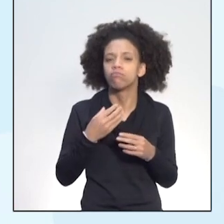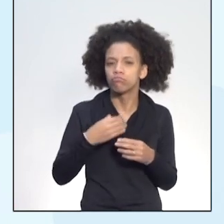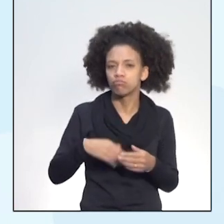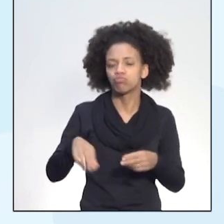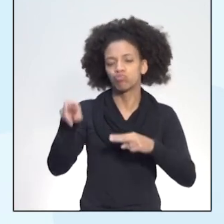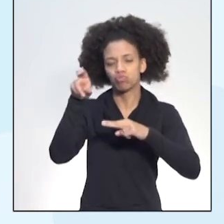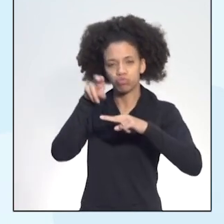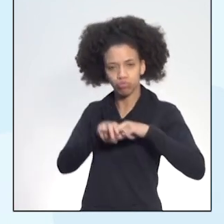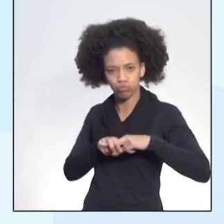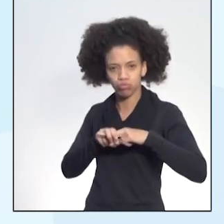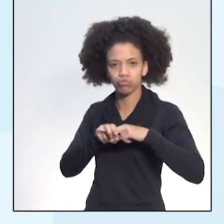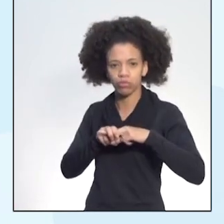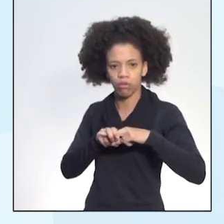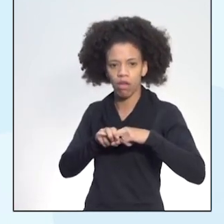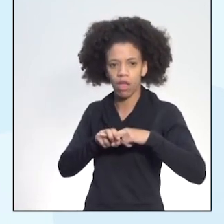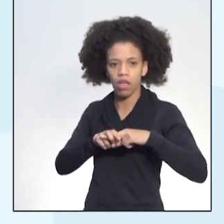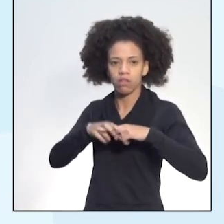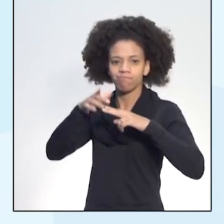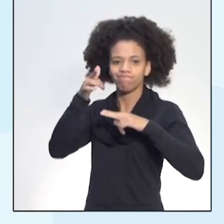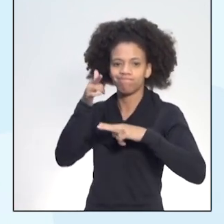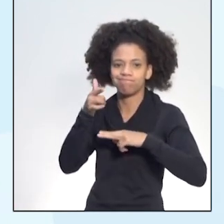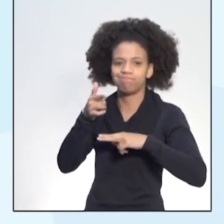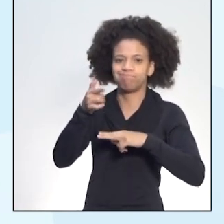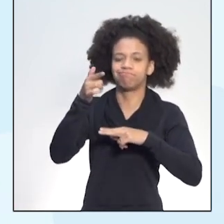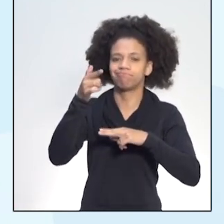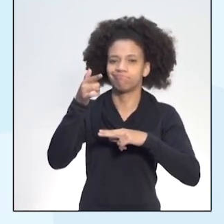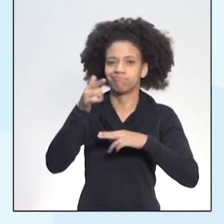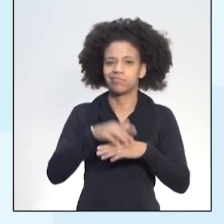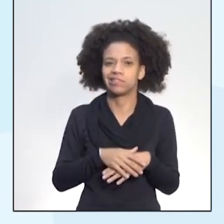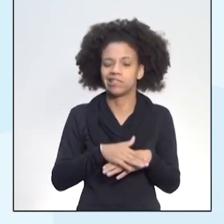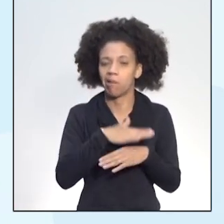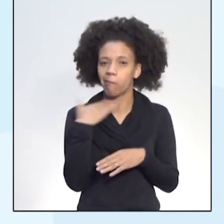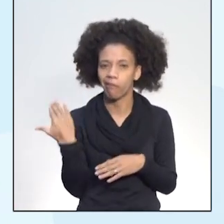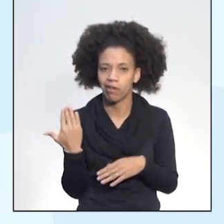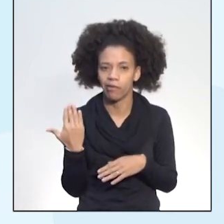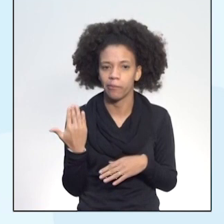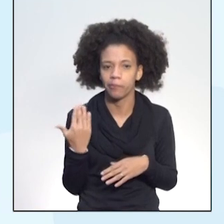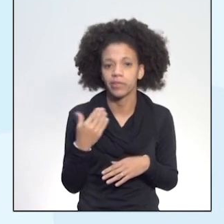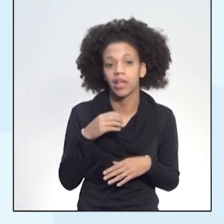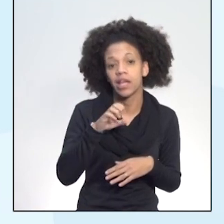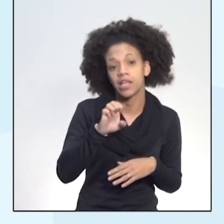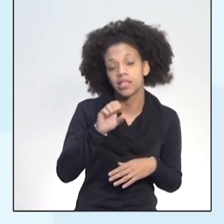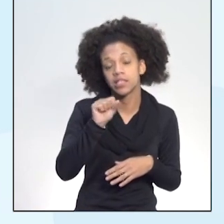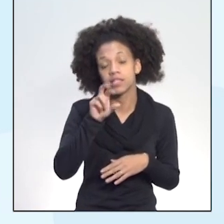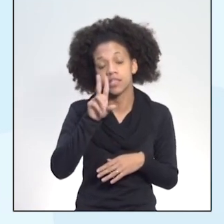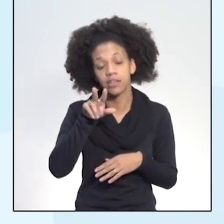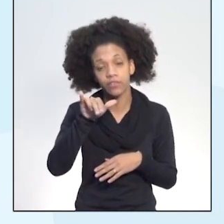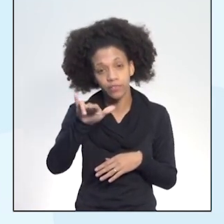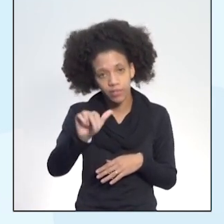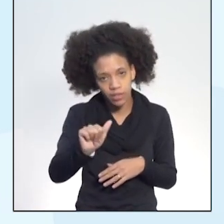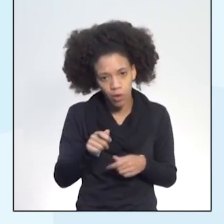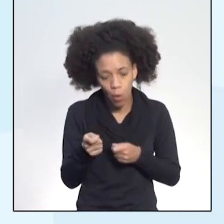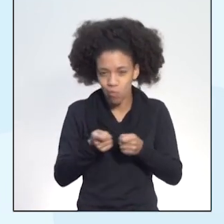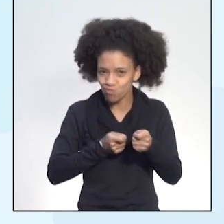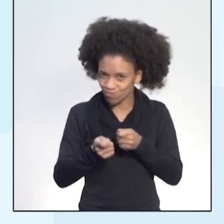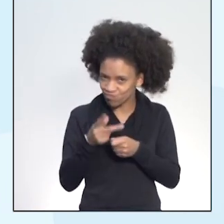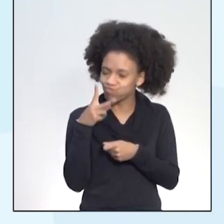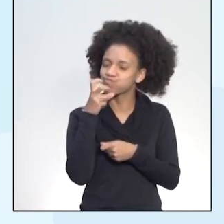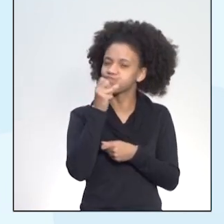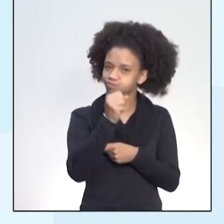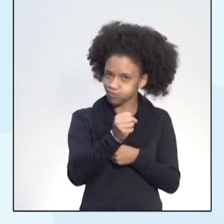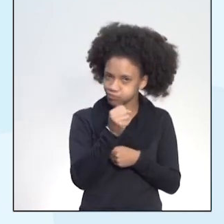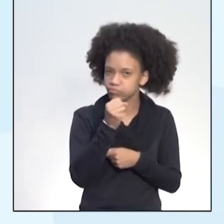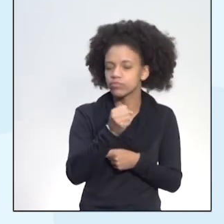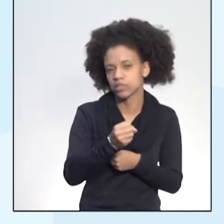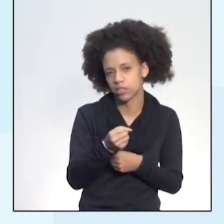foi assassinado. Na Sérvia, o controle do Império Austro-Húngaro era muito forte,